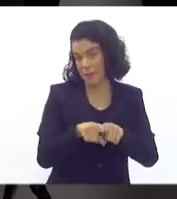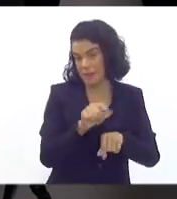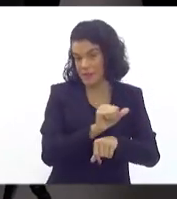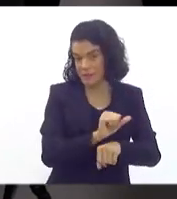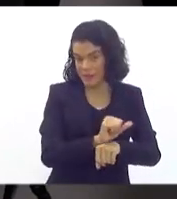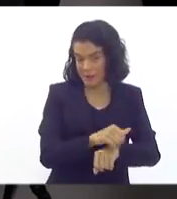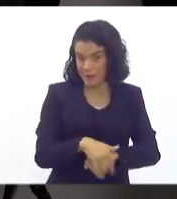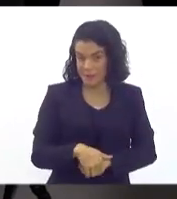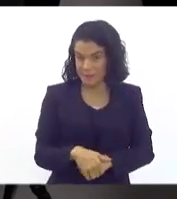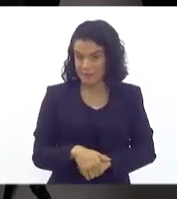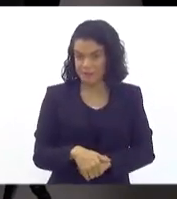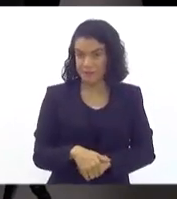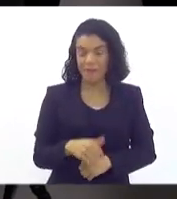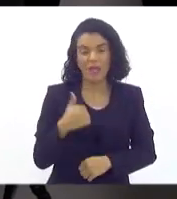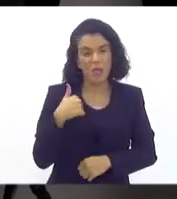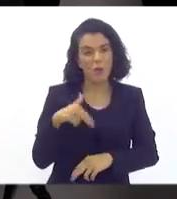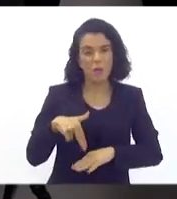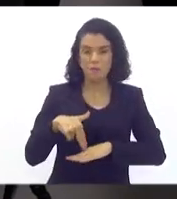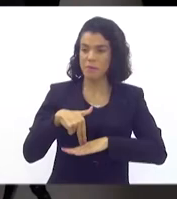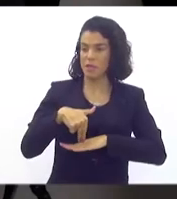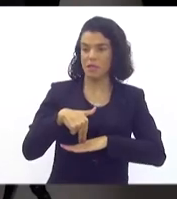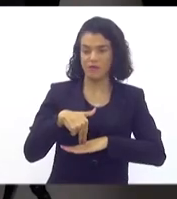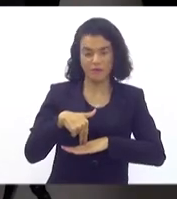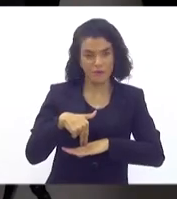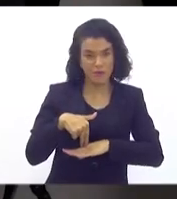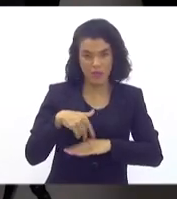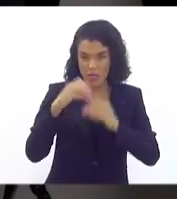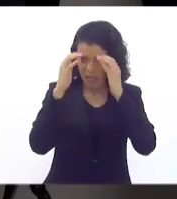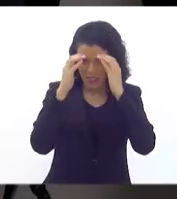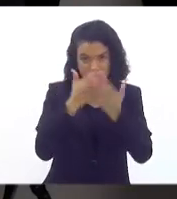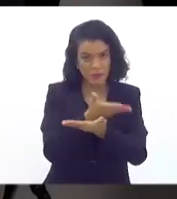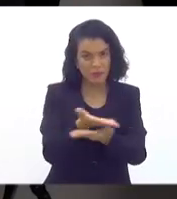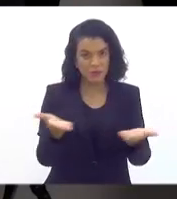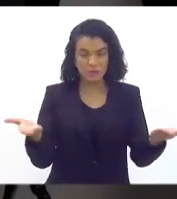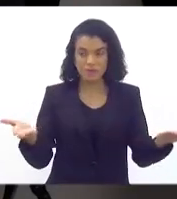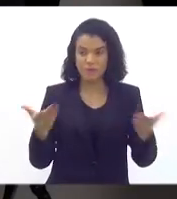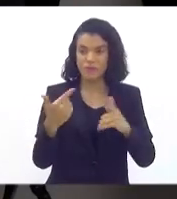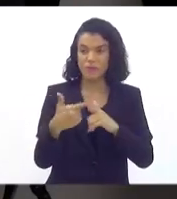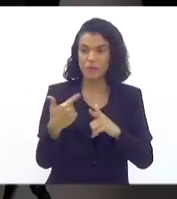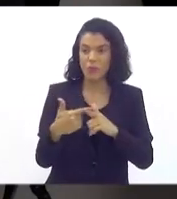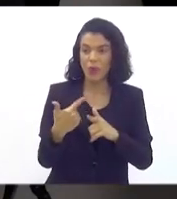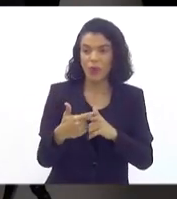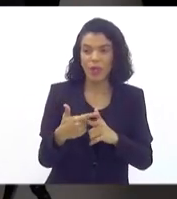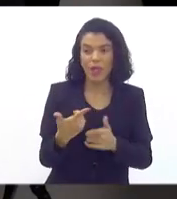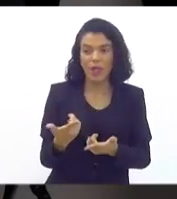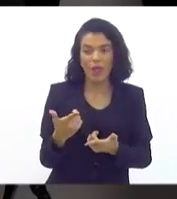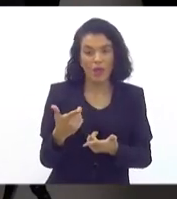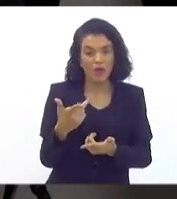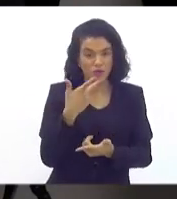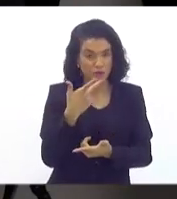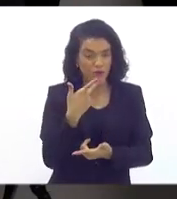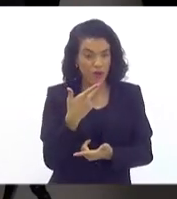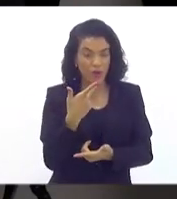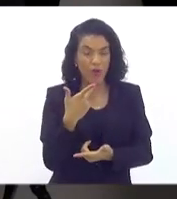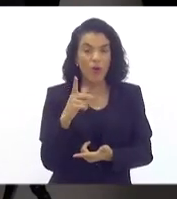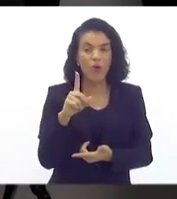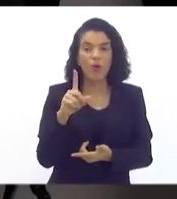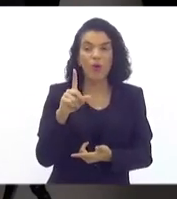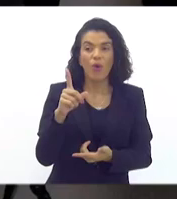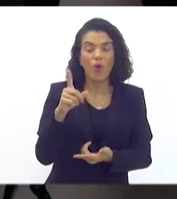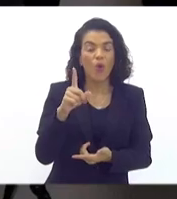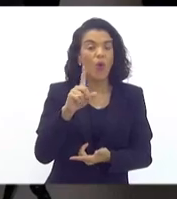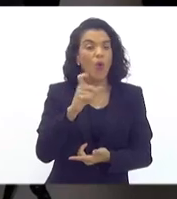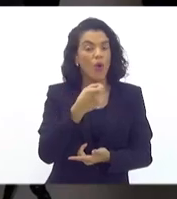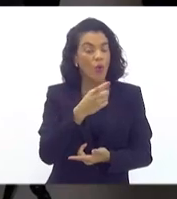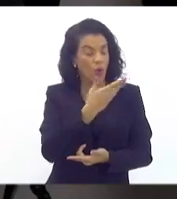Eu até me levantei nome e respeito aos senhores porque eu passei por aqui como o senhor disse o governador indica